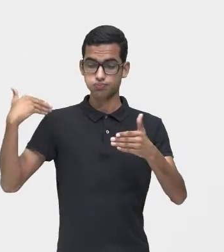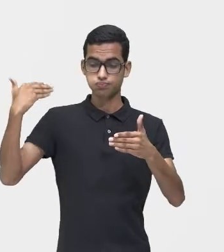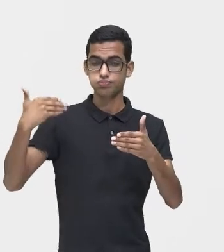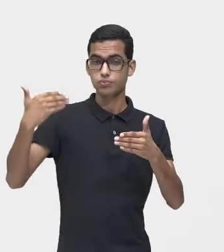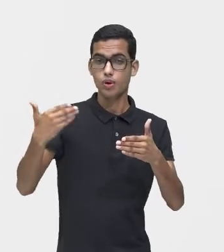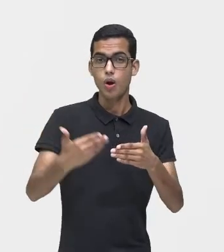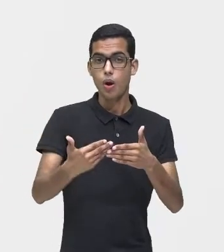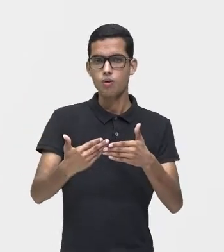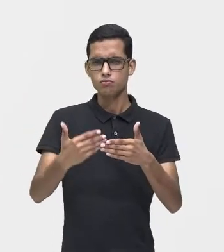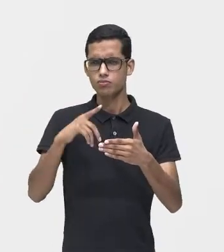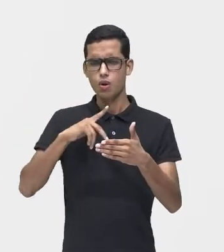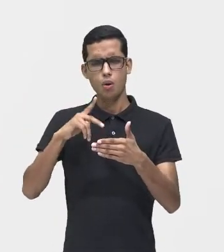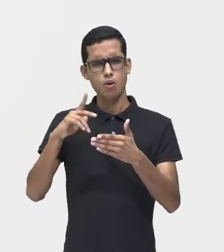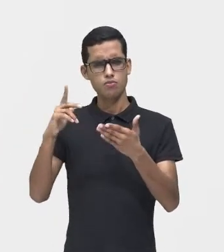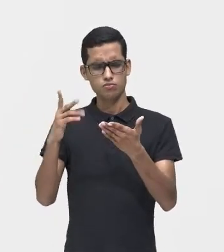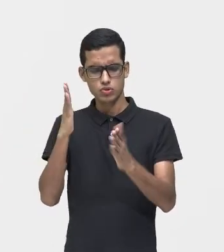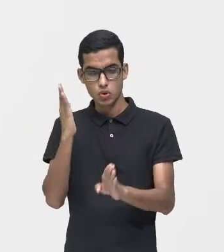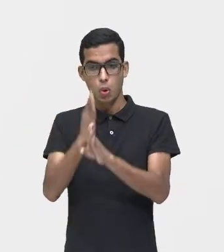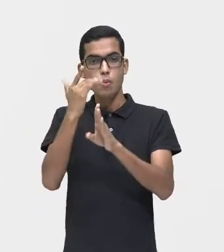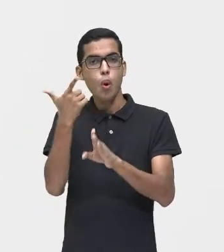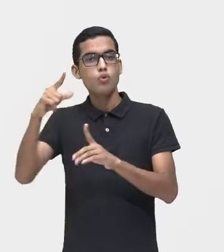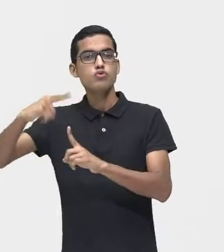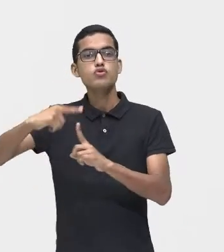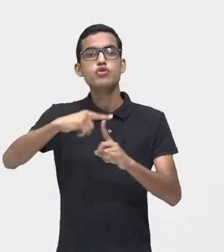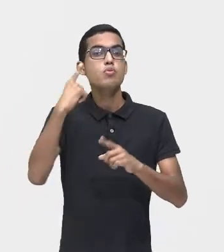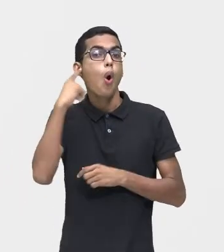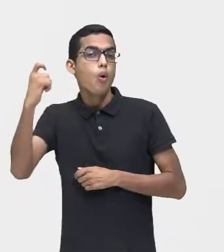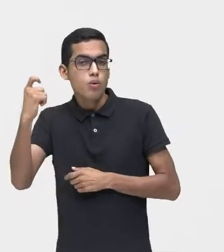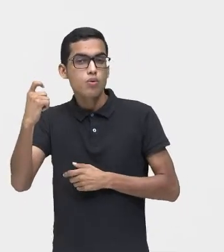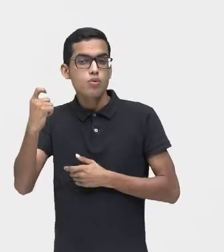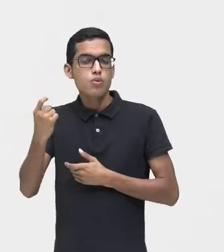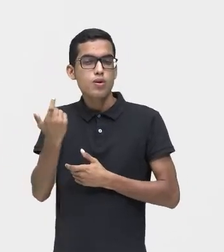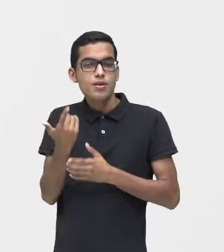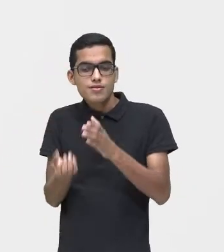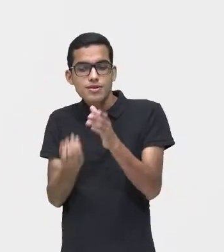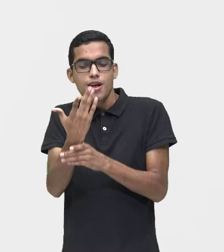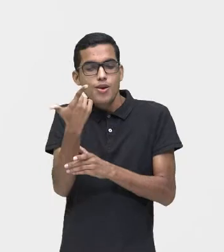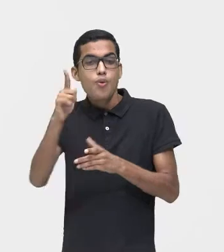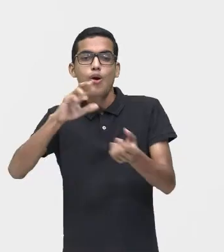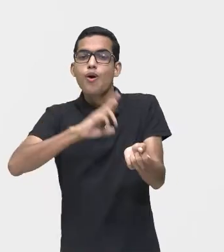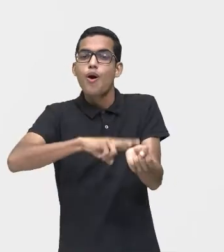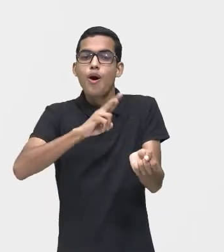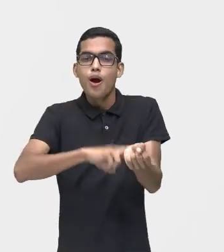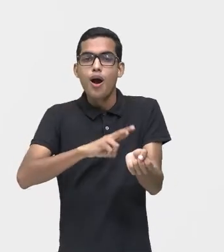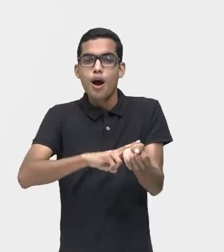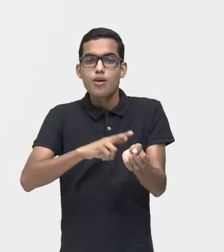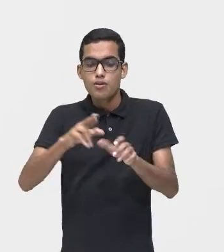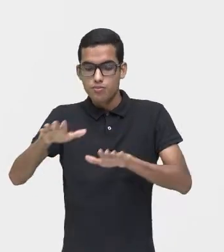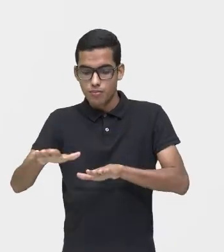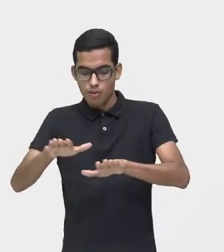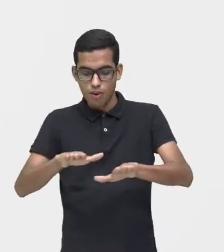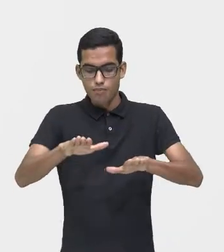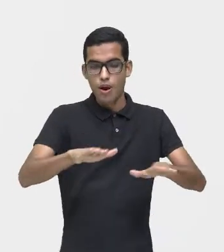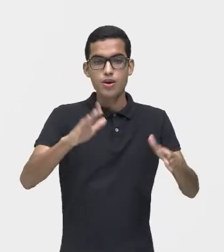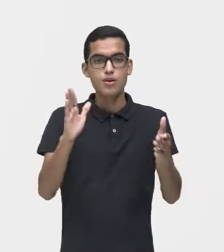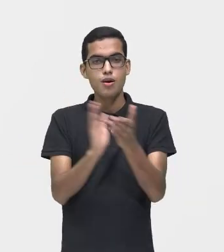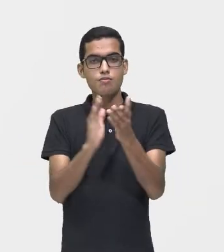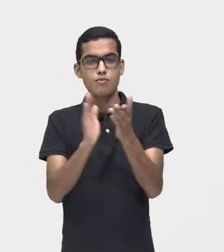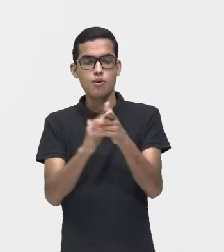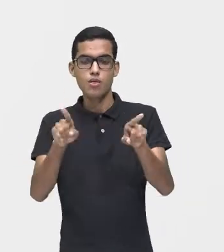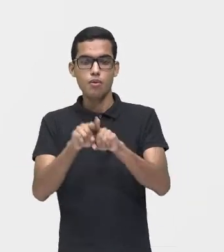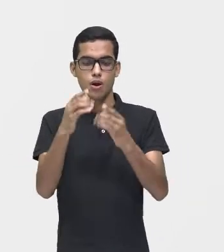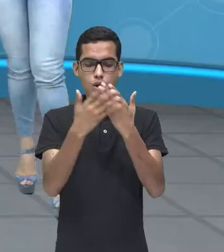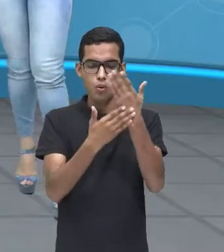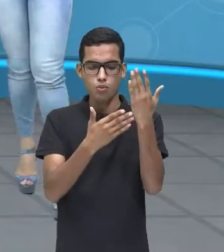aos sons, descobrindo que podiam fazer outros ritmos, conjugando os passos com as mãos através das palmas. Então,